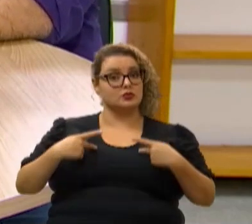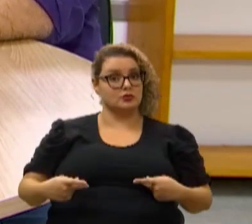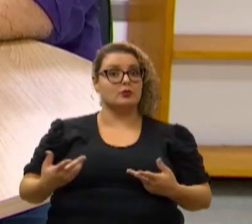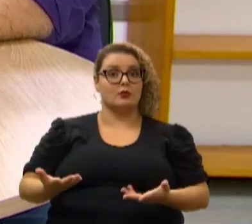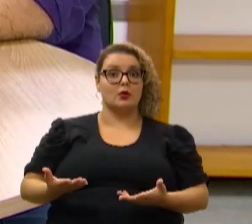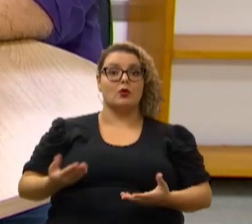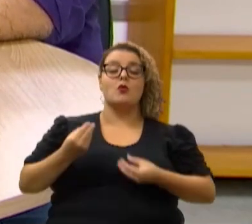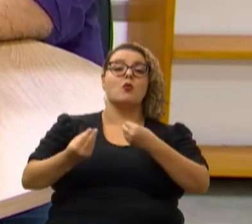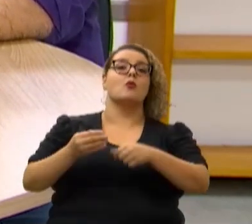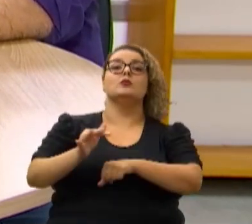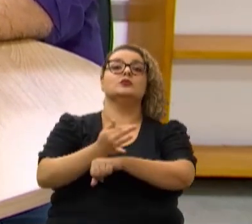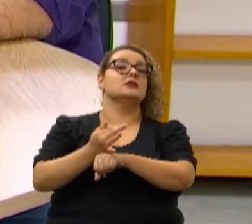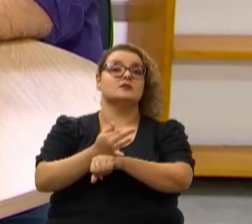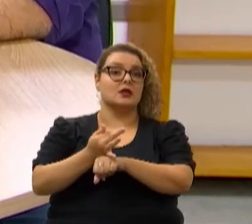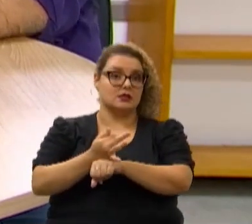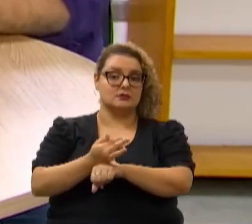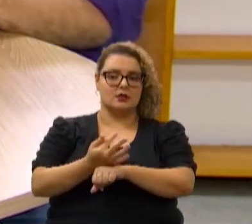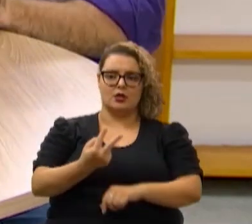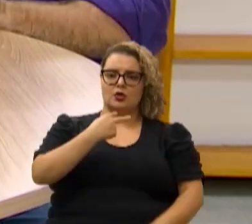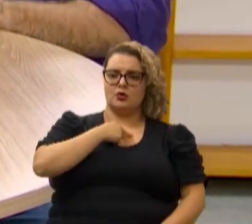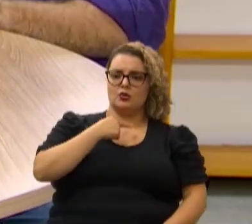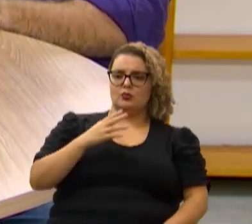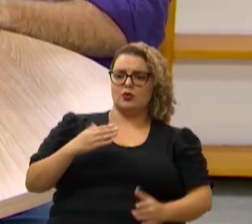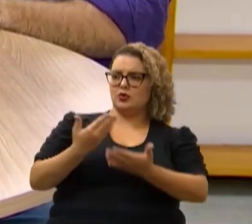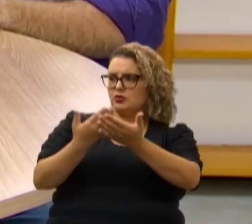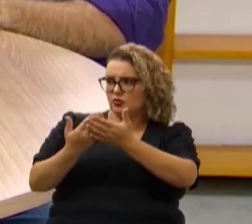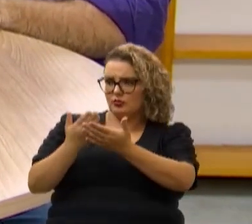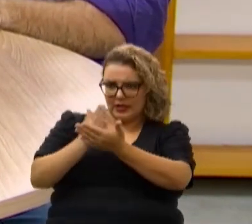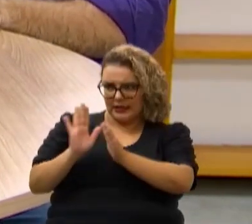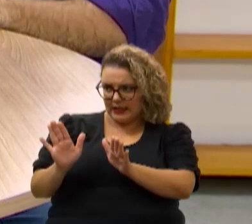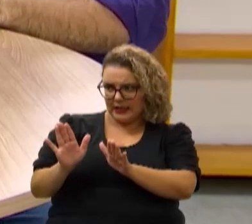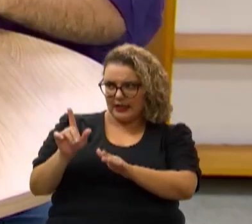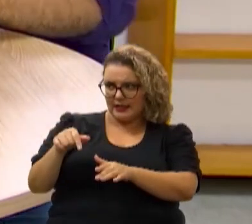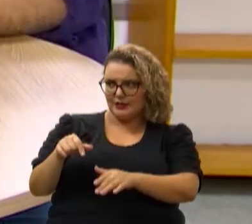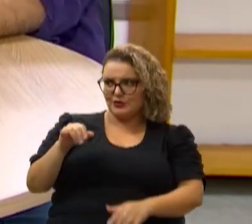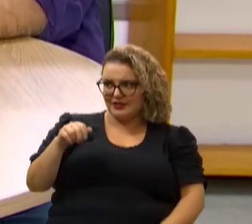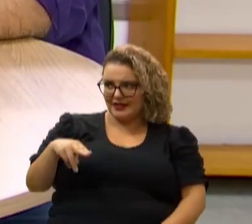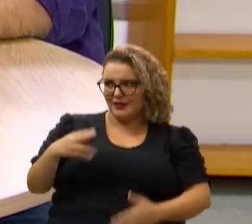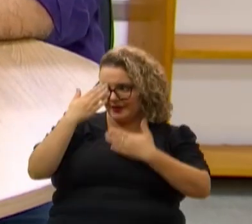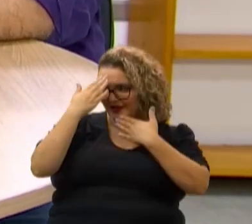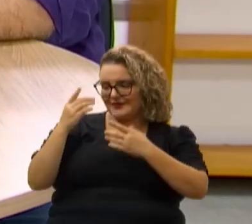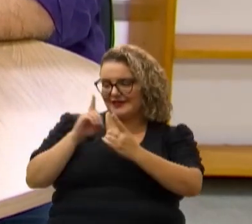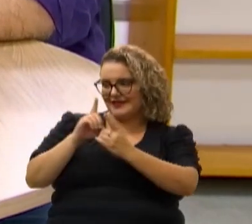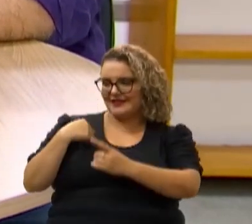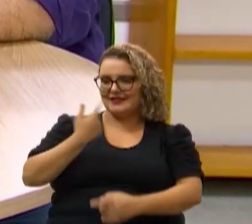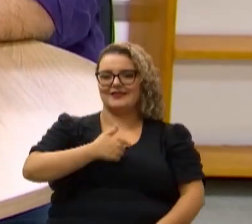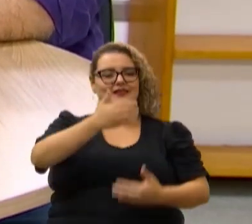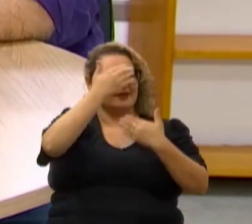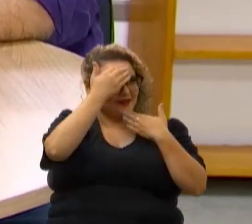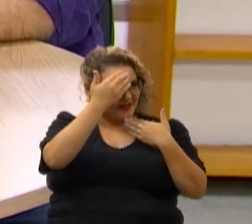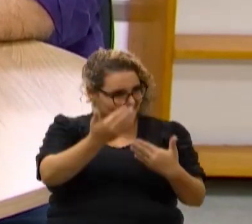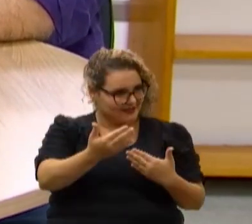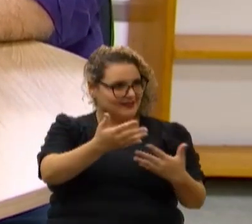portar nas férias, não é? Não pode deixar o estudo de lado, é isso, Ian? Muito obrigado por atender a gente. Muito